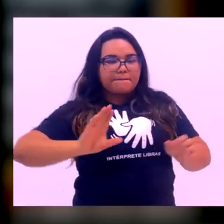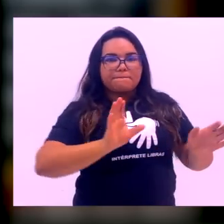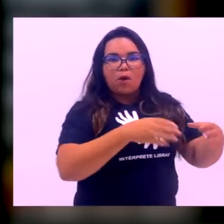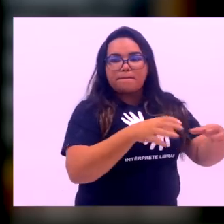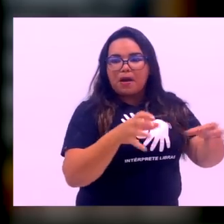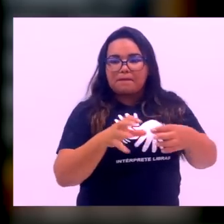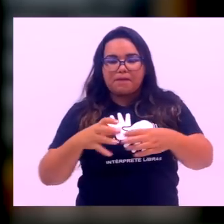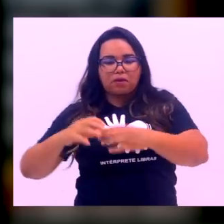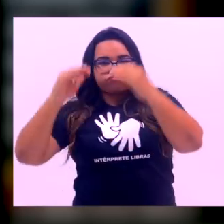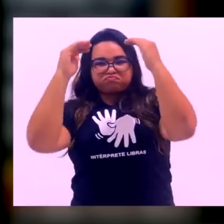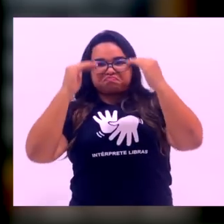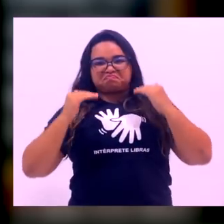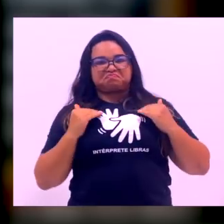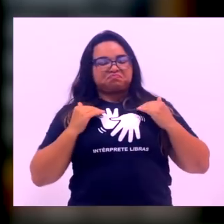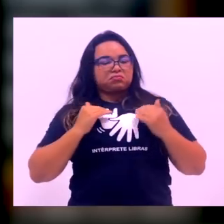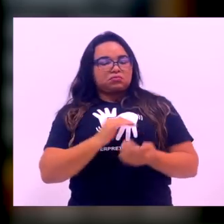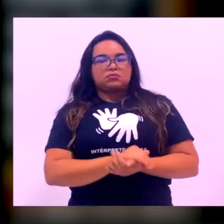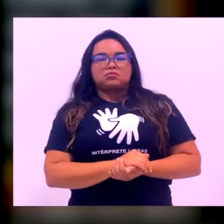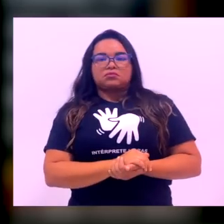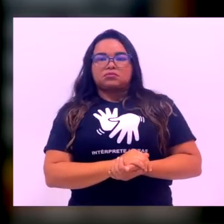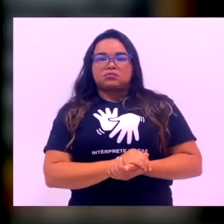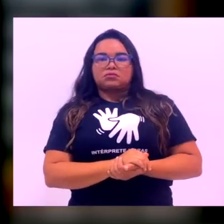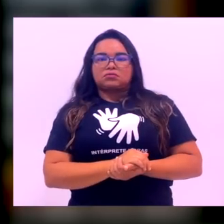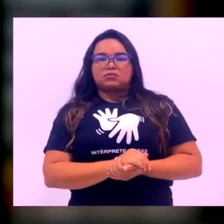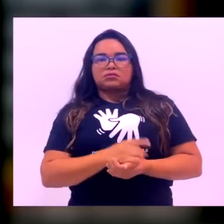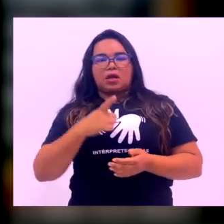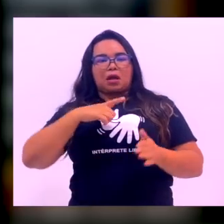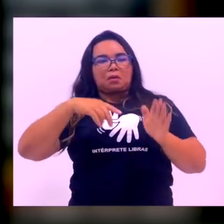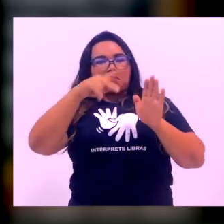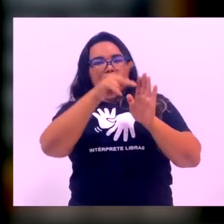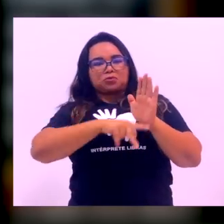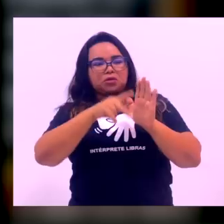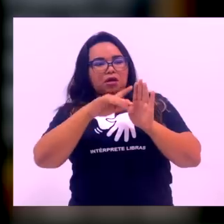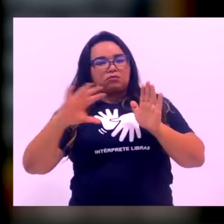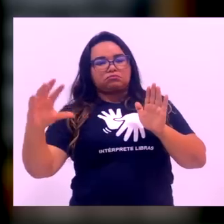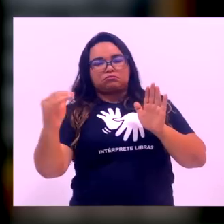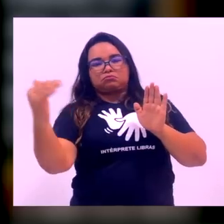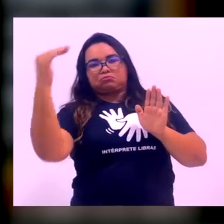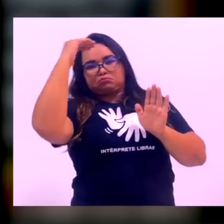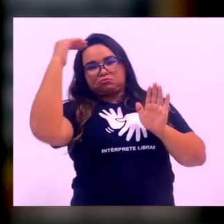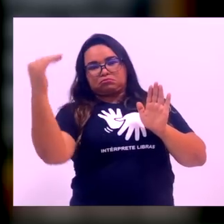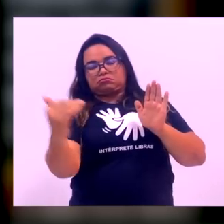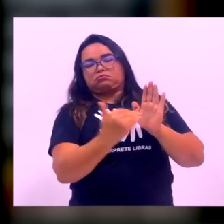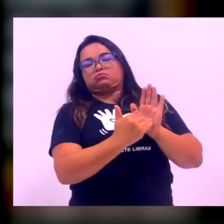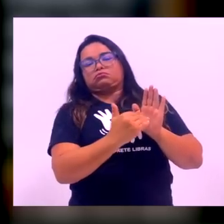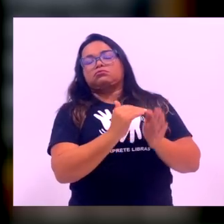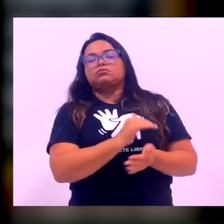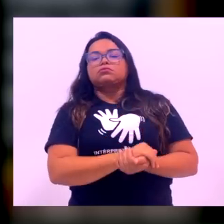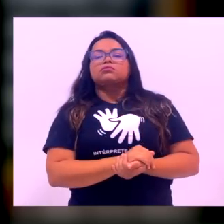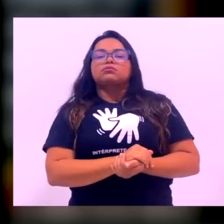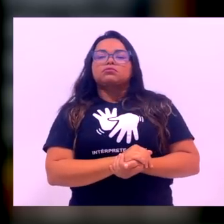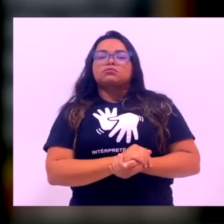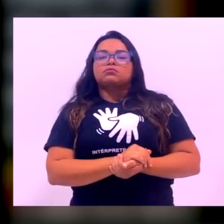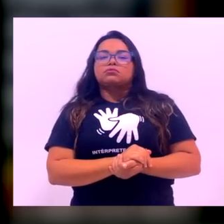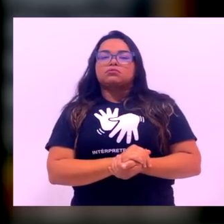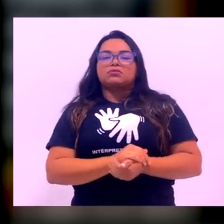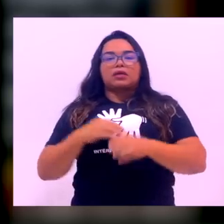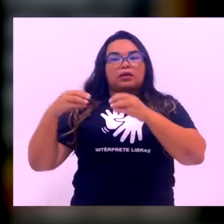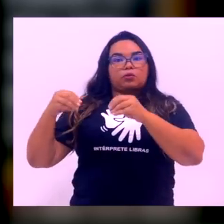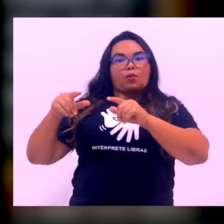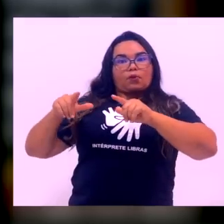outras palavras, eles não impuseram nenhuma limitação aos seus vastos projetos, além daquelas que